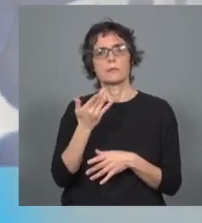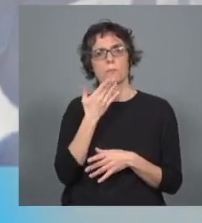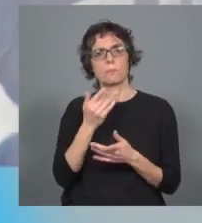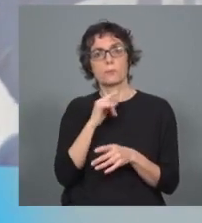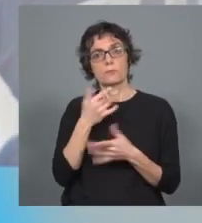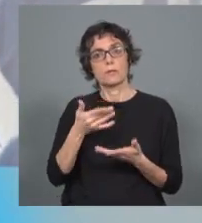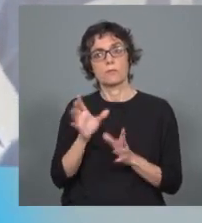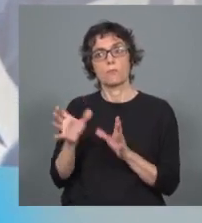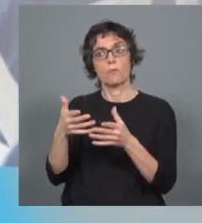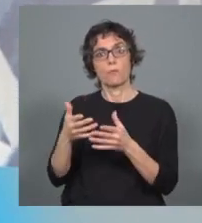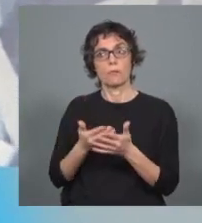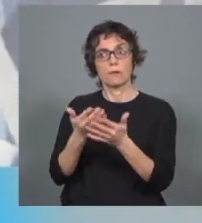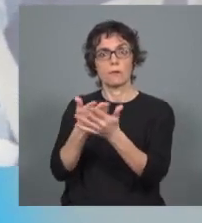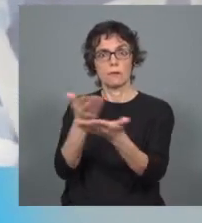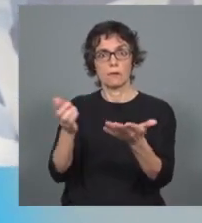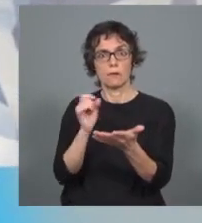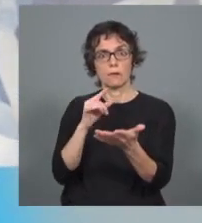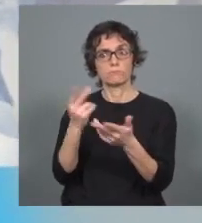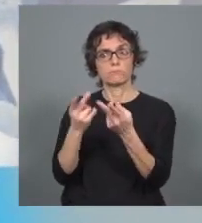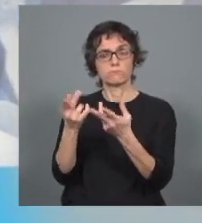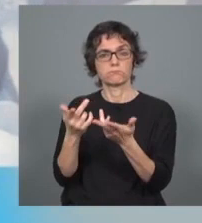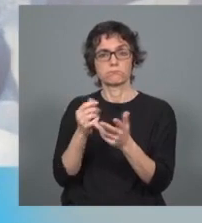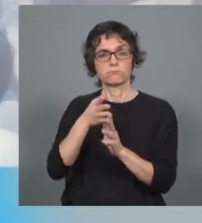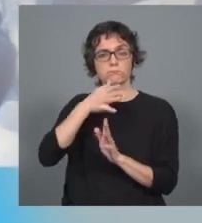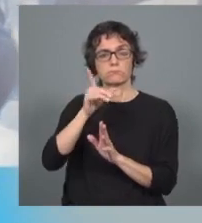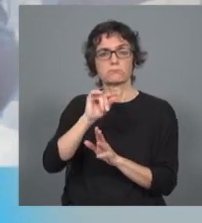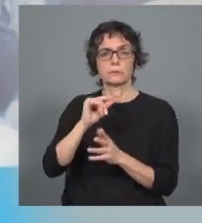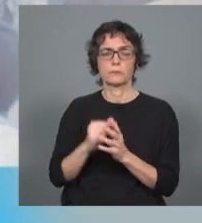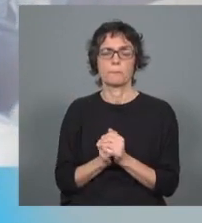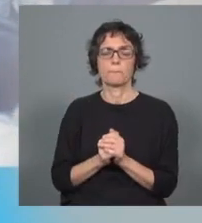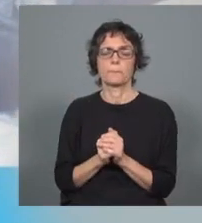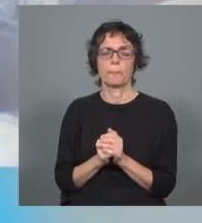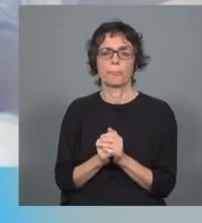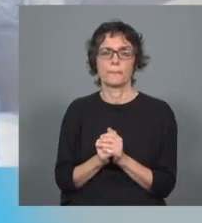e que tem sido da nossa parte também prestado pelo Sr. Desembargador Pedro Vaz Pato muitas vezes.